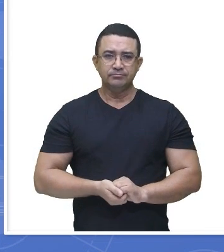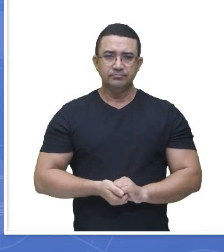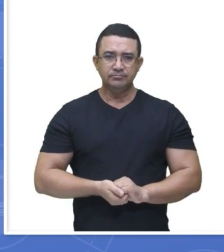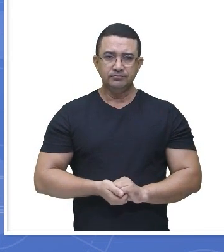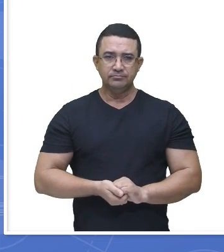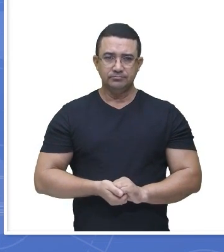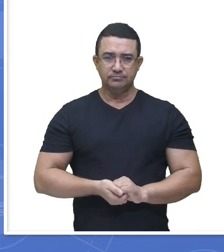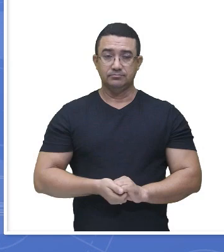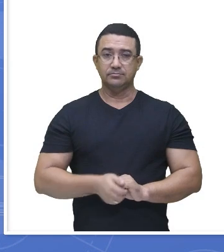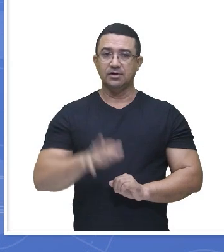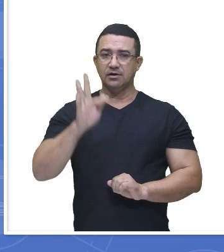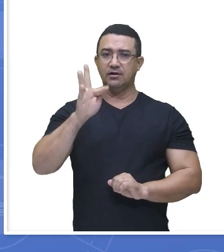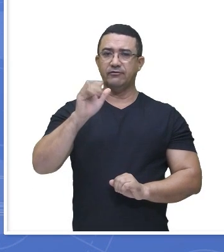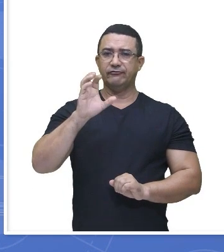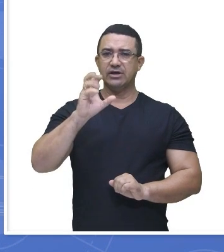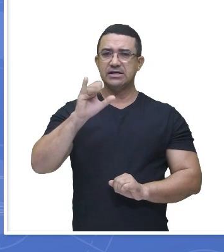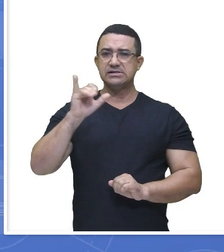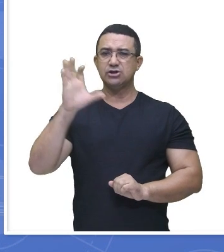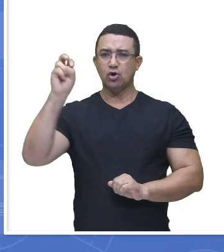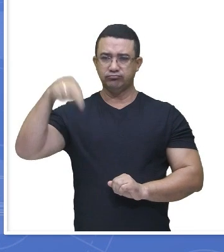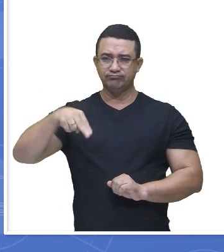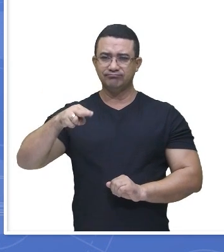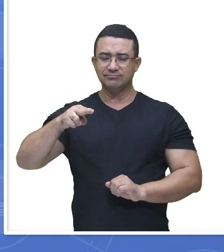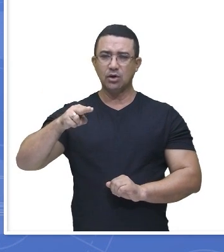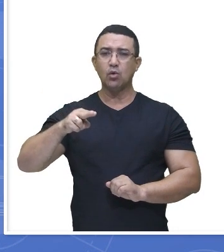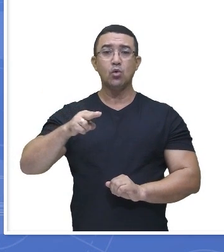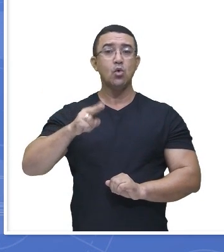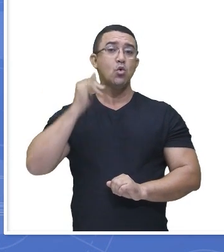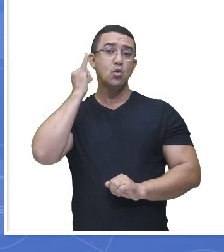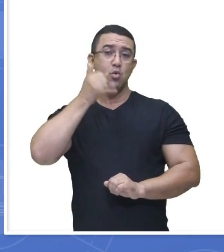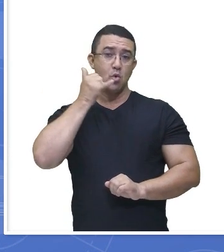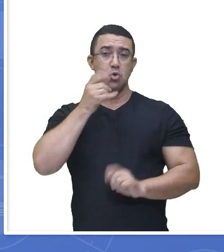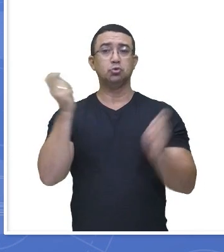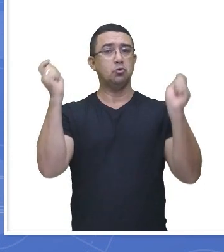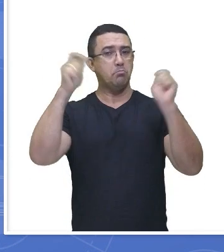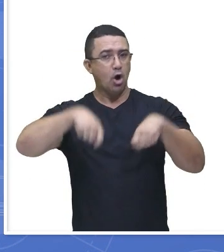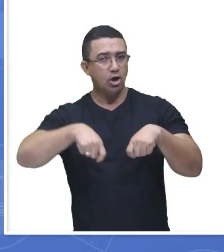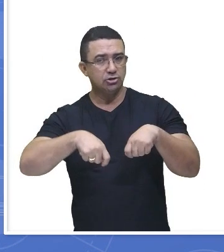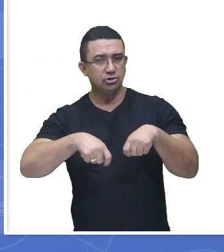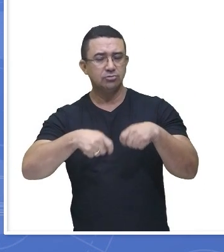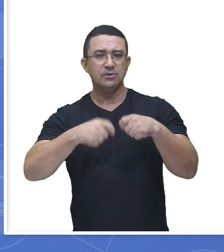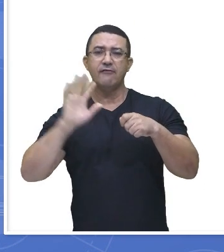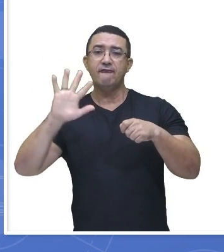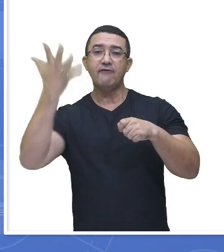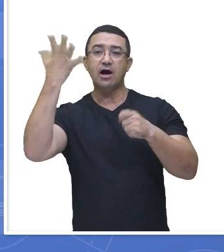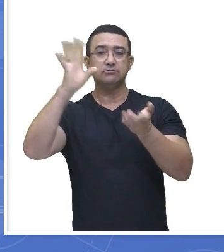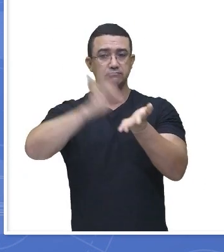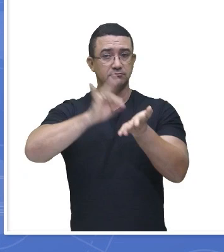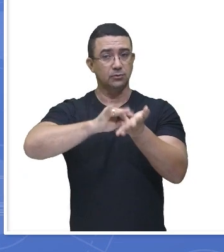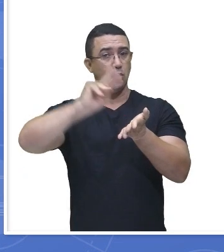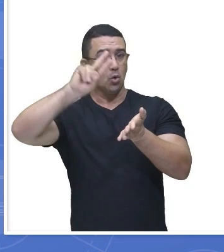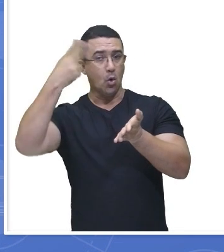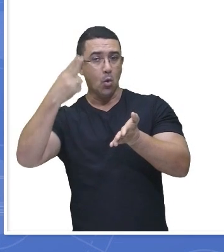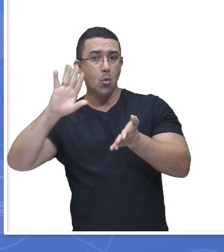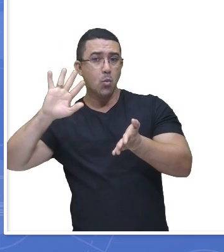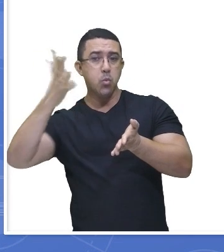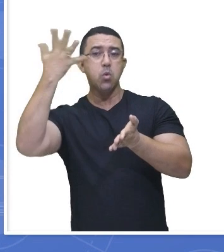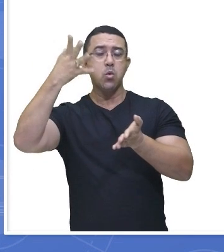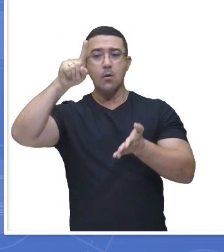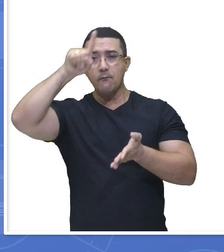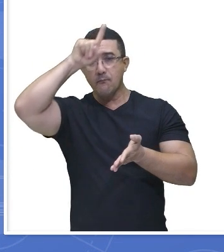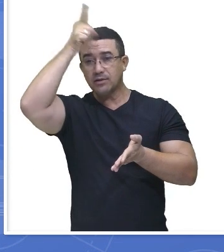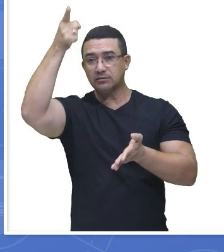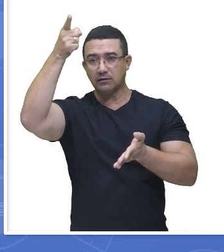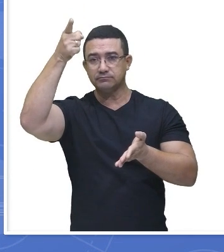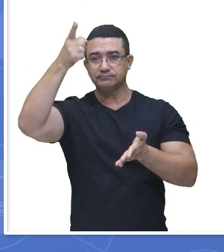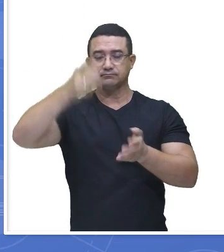A ficção. O conto, ele pode ser feito a partir do real como do ficcional. E mesmo que seja do real,